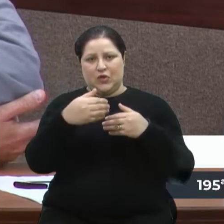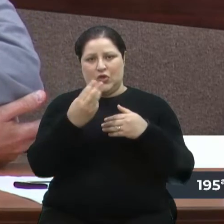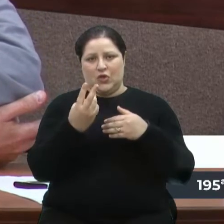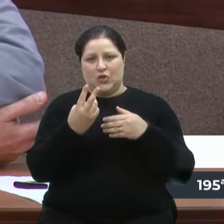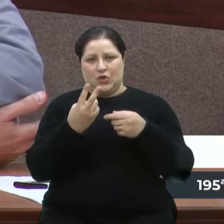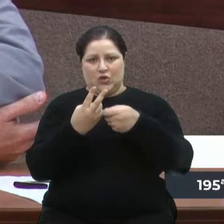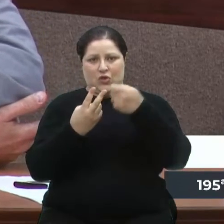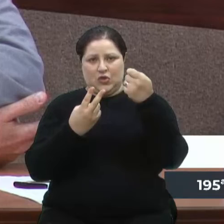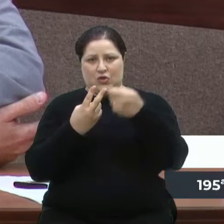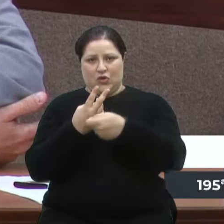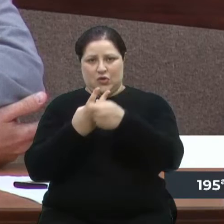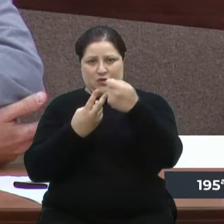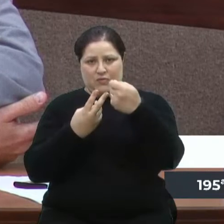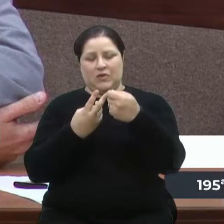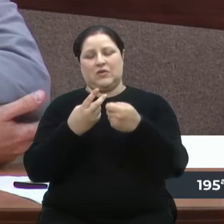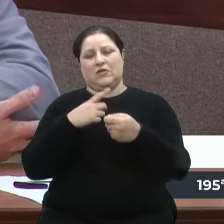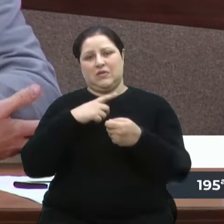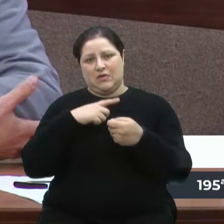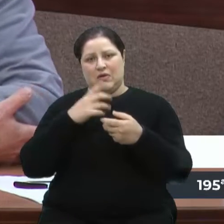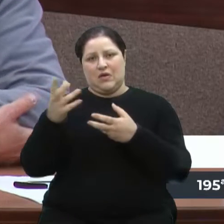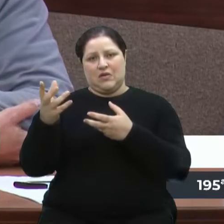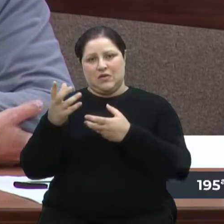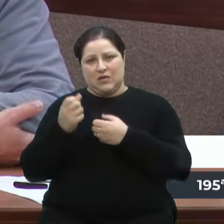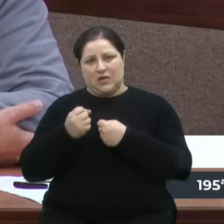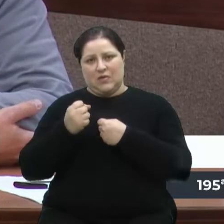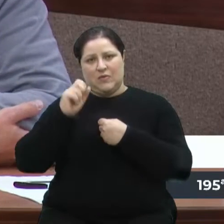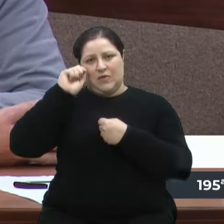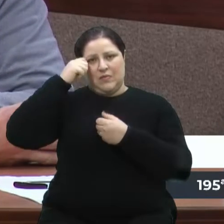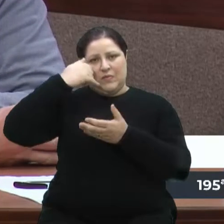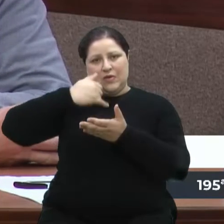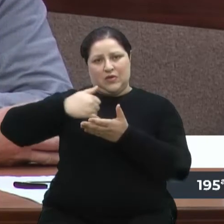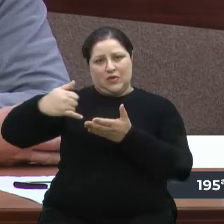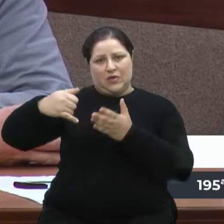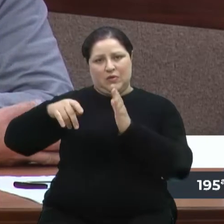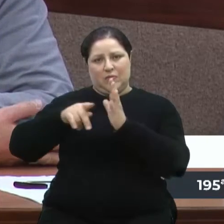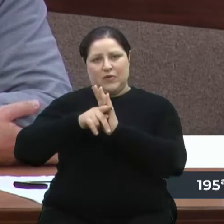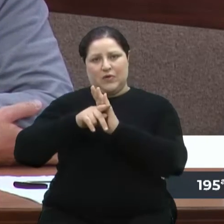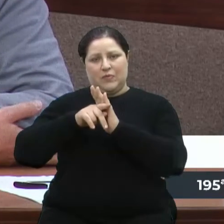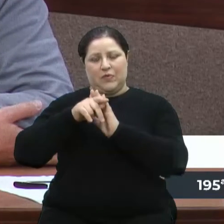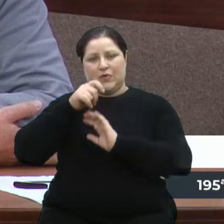vereador Sandro, a gente deve estar recebendo petróleo da Rússia, diesel já refinado